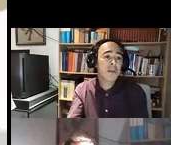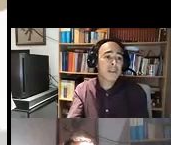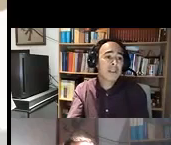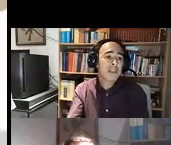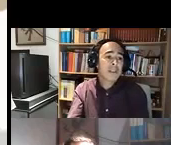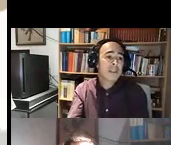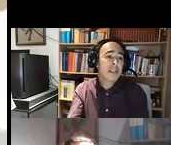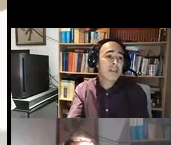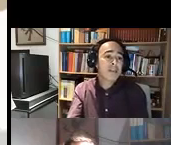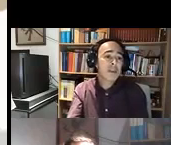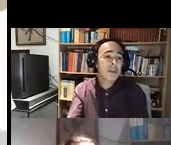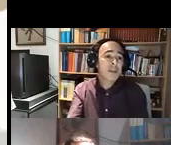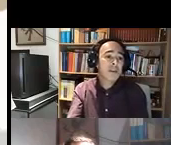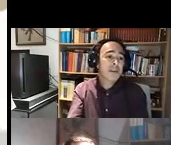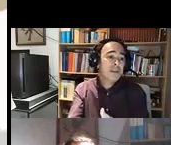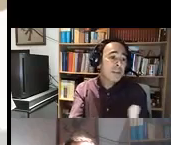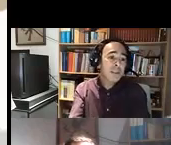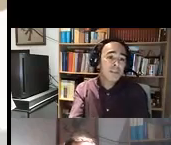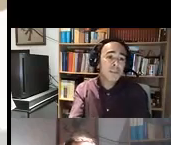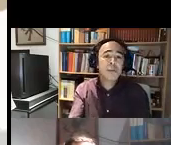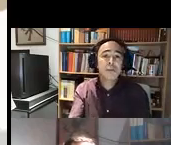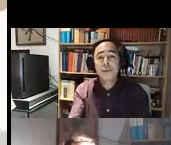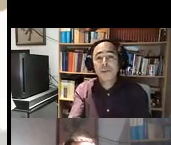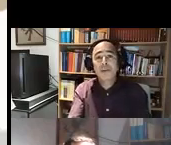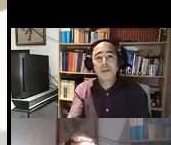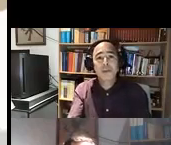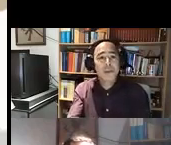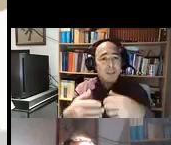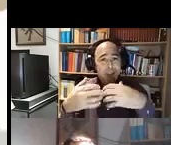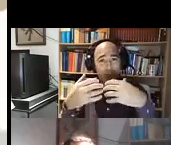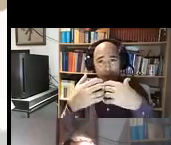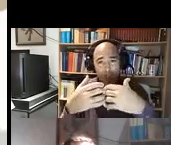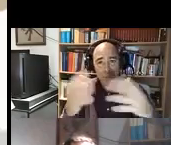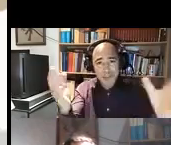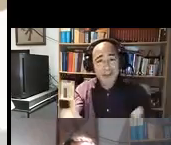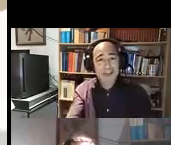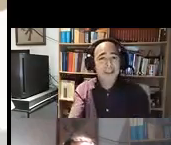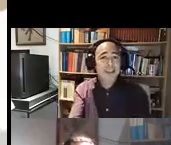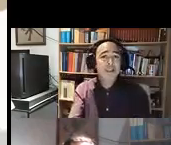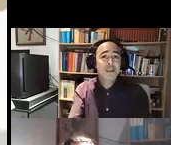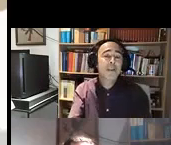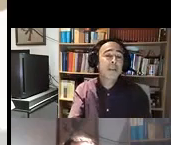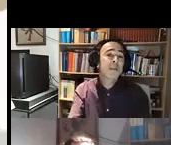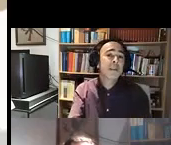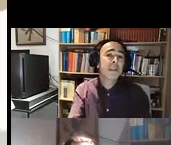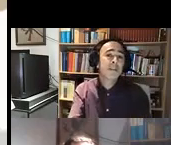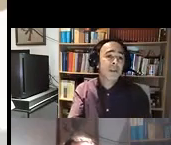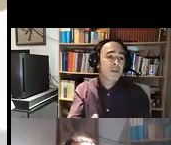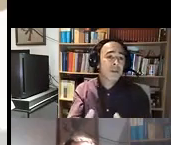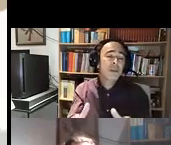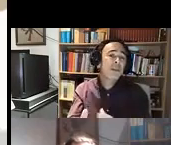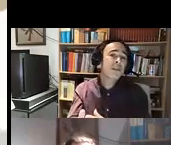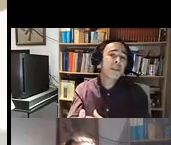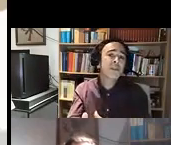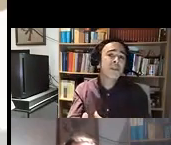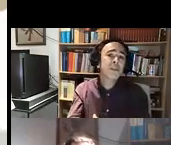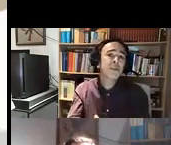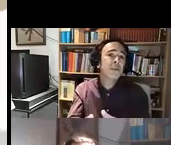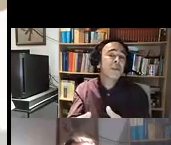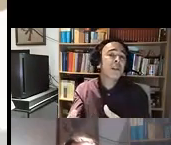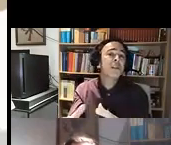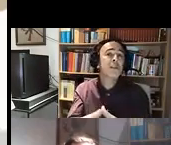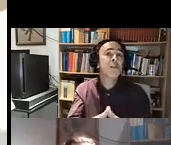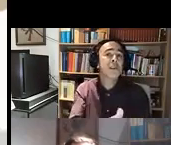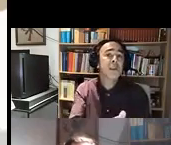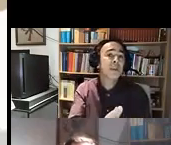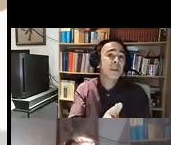e minha esposa também e agradeço ver que se daqui há muitos muitos anos para os falar que seja E se eu vier a falecer tudo aquilo que eu fizer